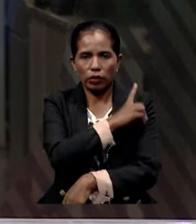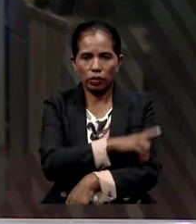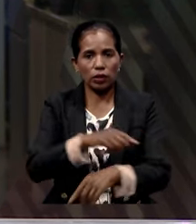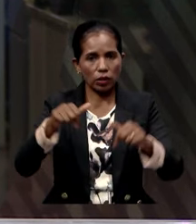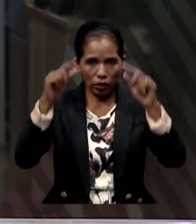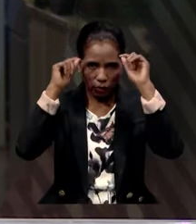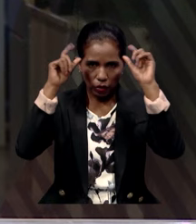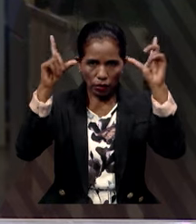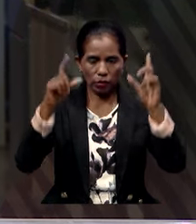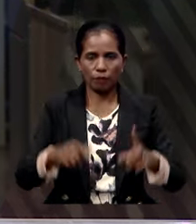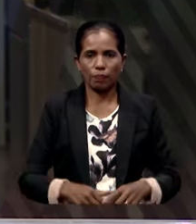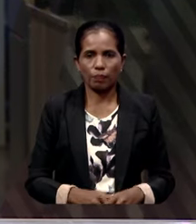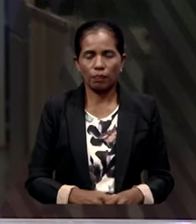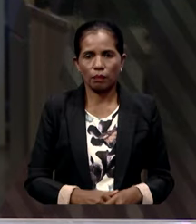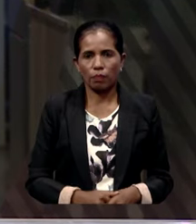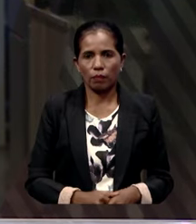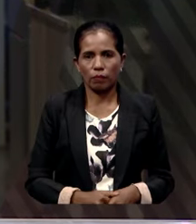Timor.